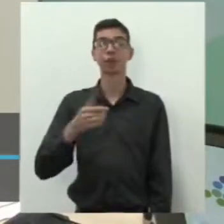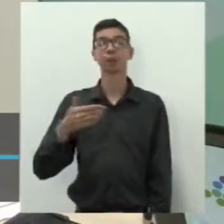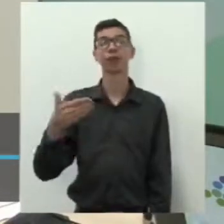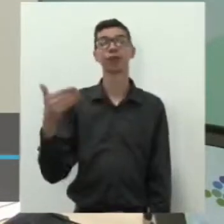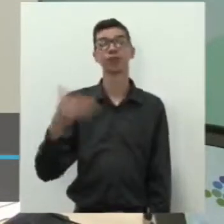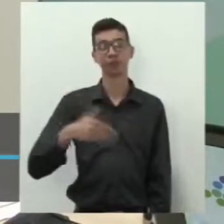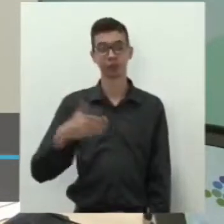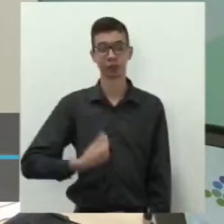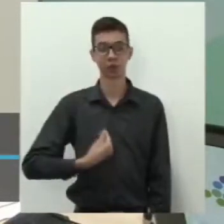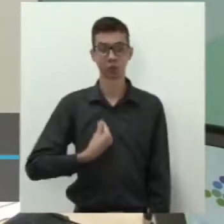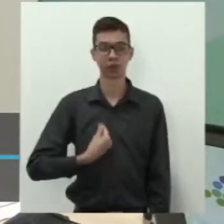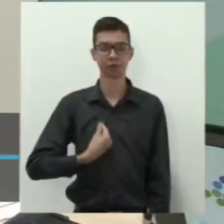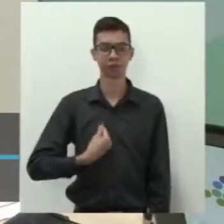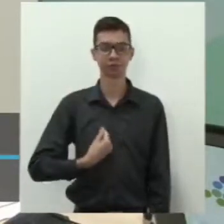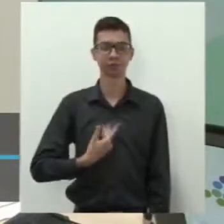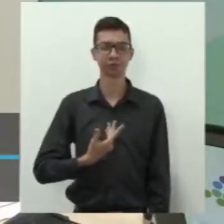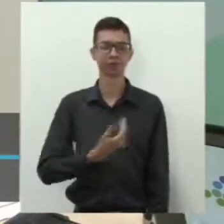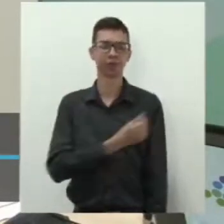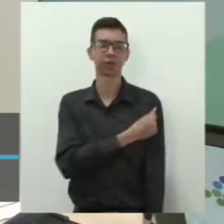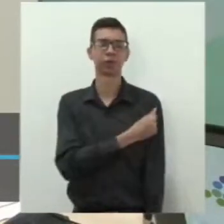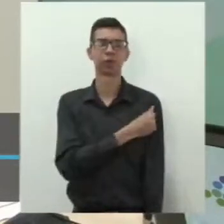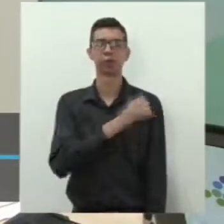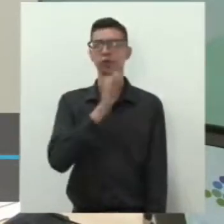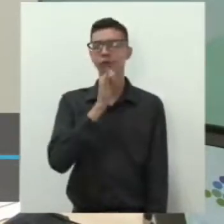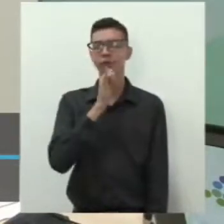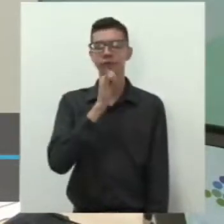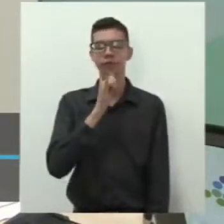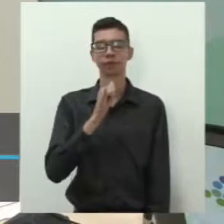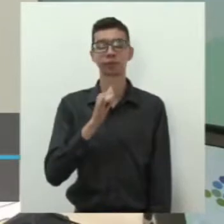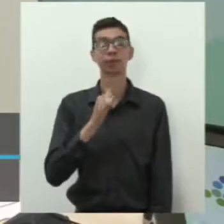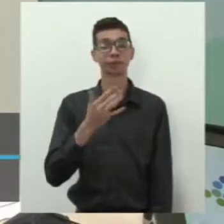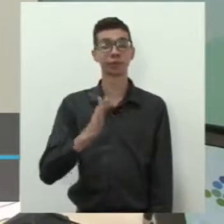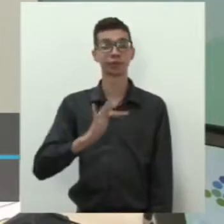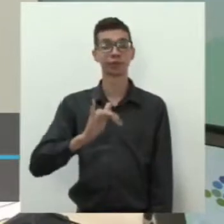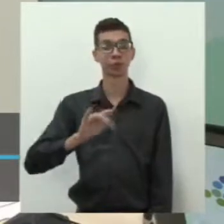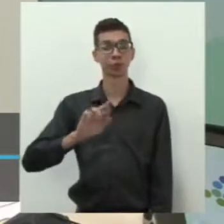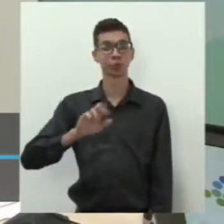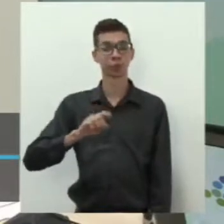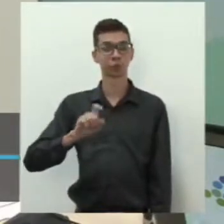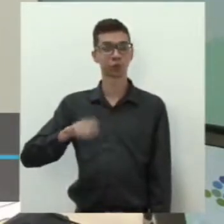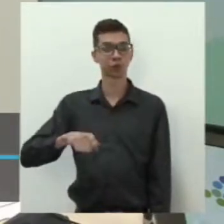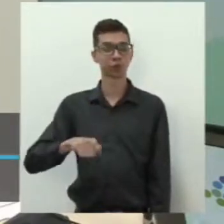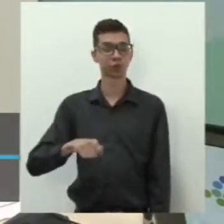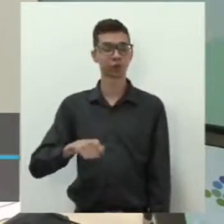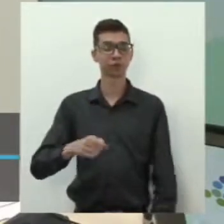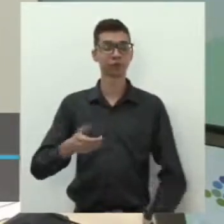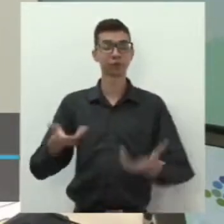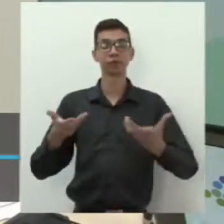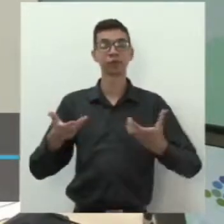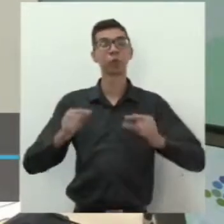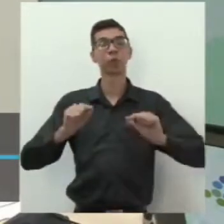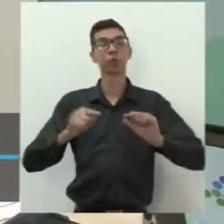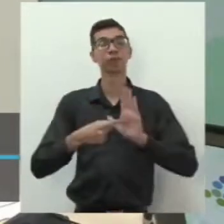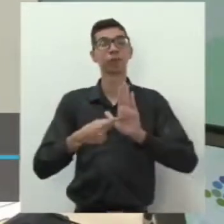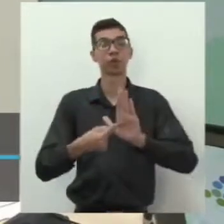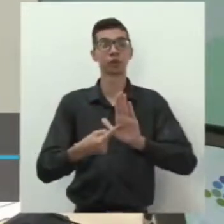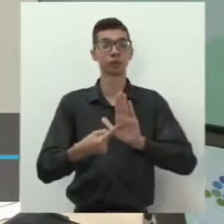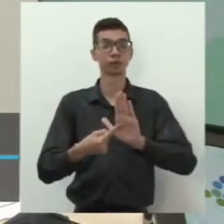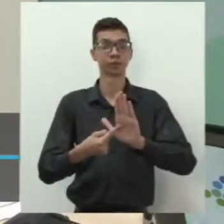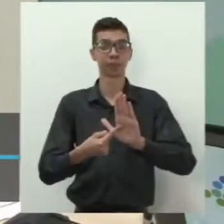né, de presença do aluno, você coloca um filtro e fala, ó, eu quero que mostre aqui frequências de